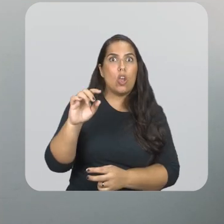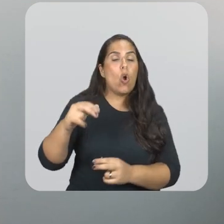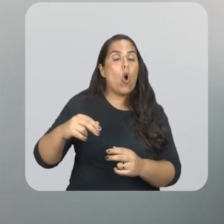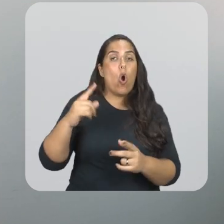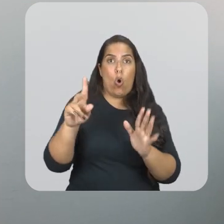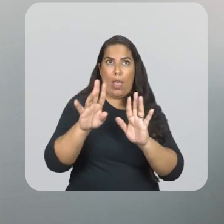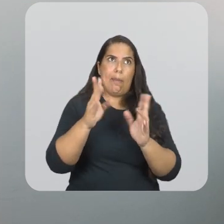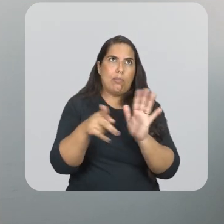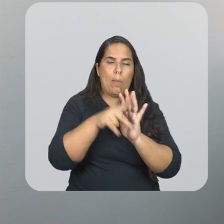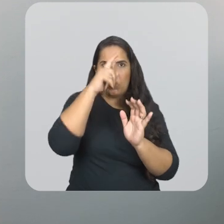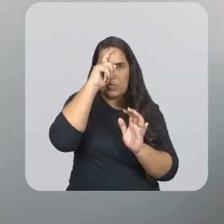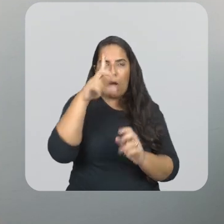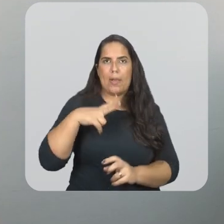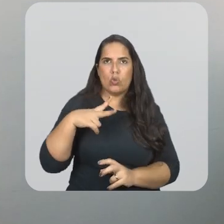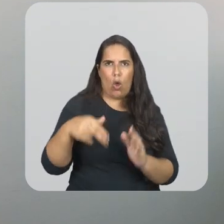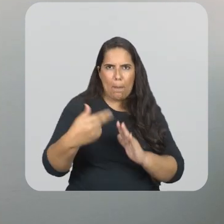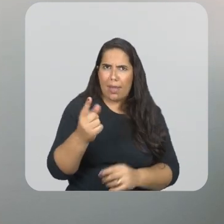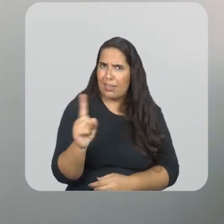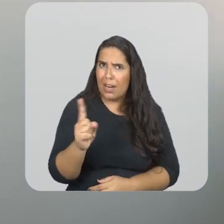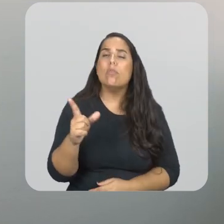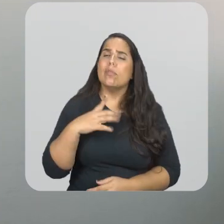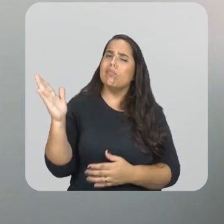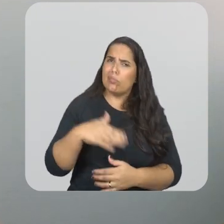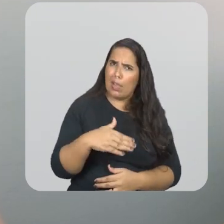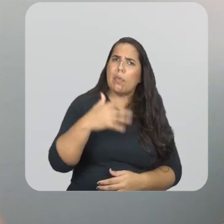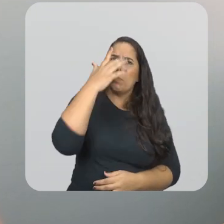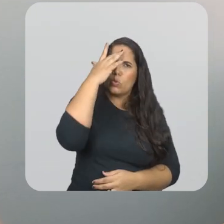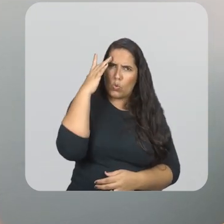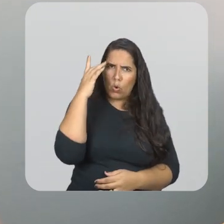particular opera isso. Né? Então, eles trouxeram um